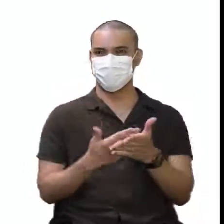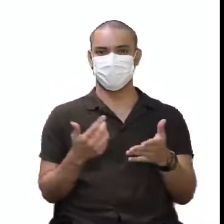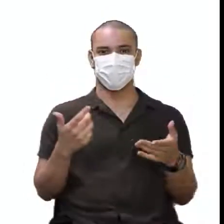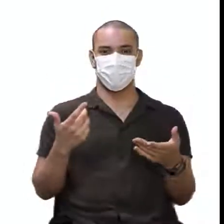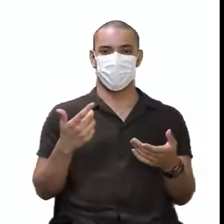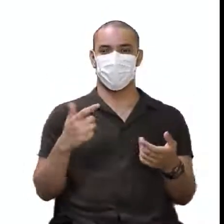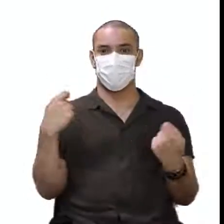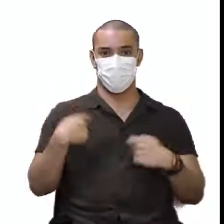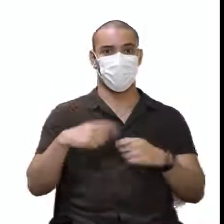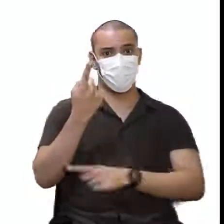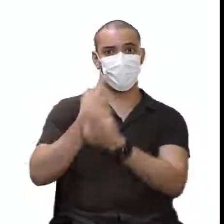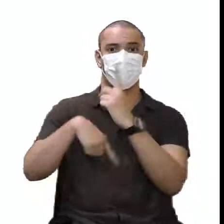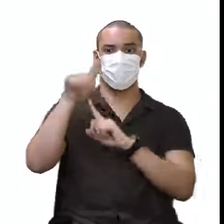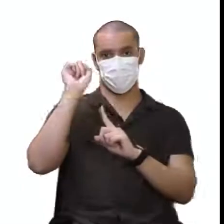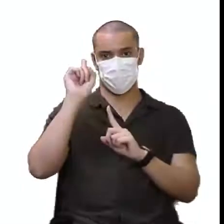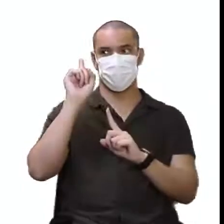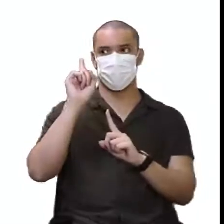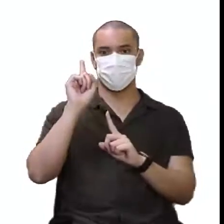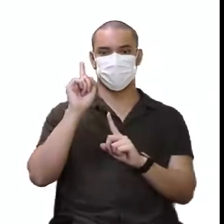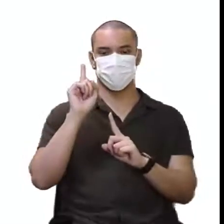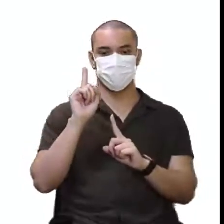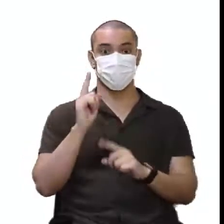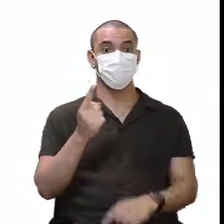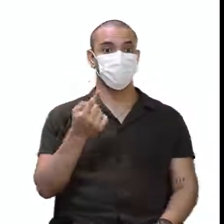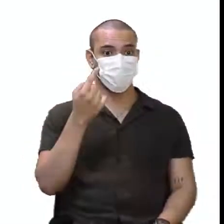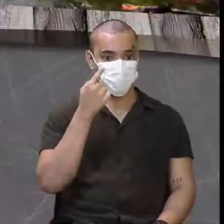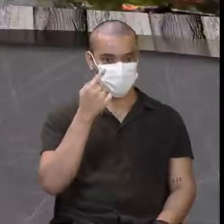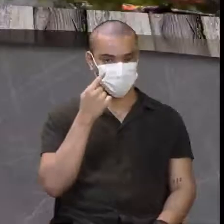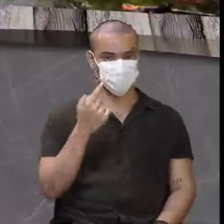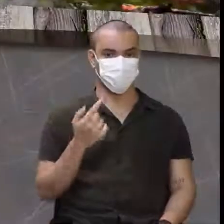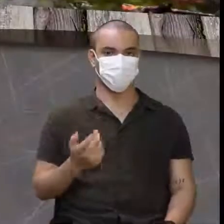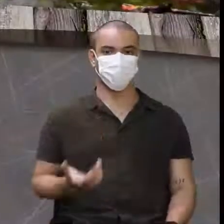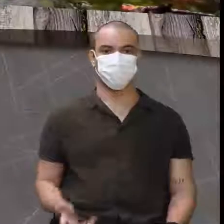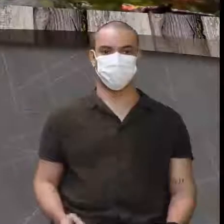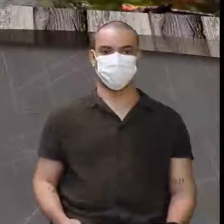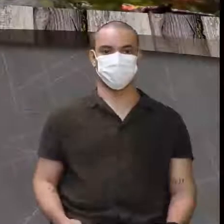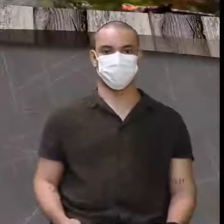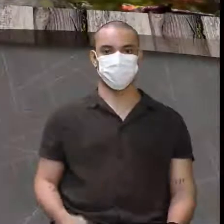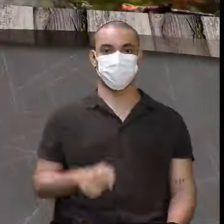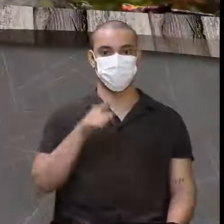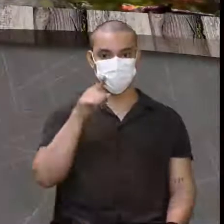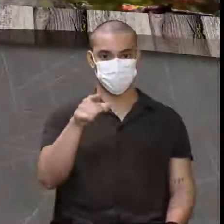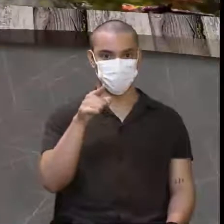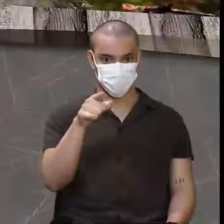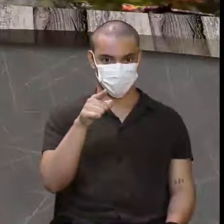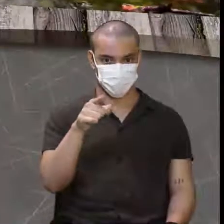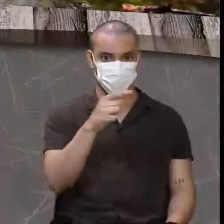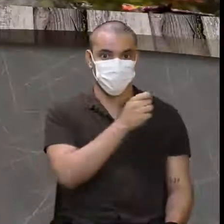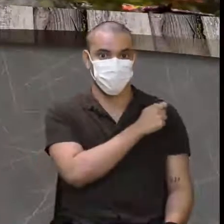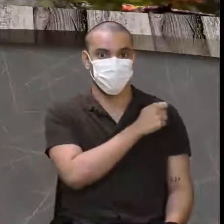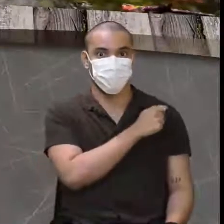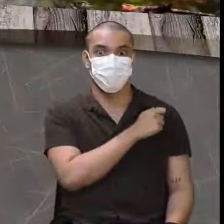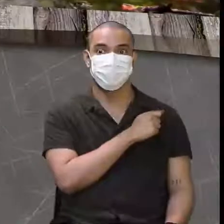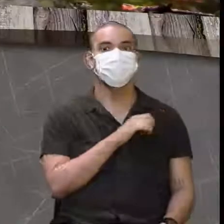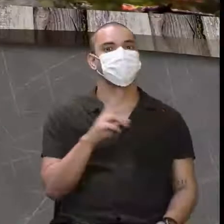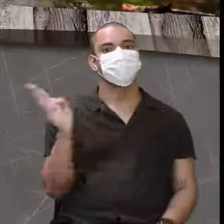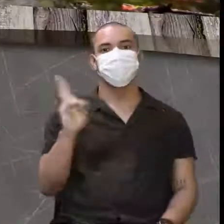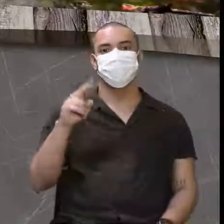para conseguir estudar. Abre um parênteses aqui para mim, vamos lá. Querido aluno, quem